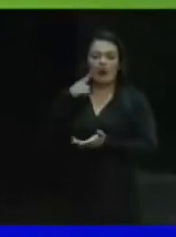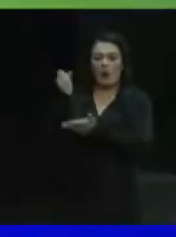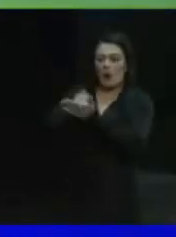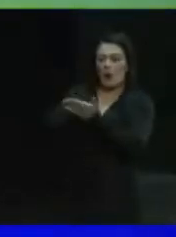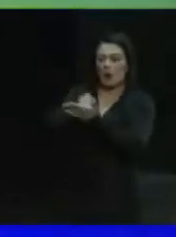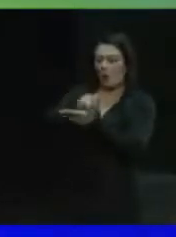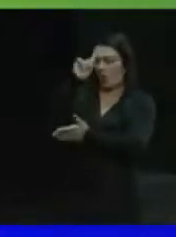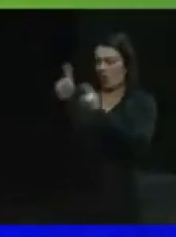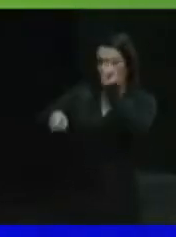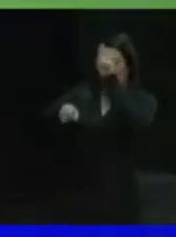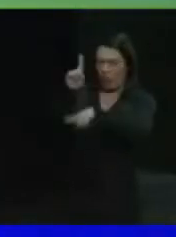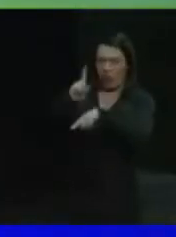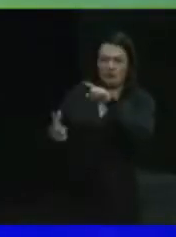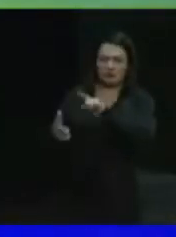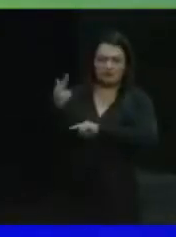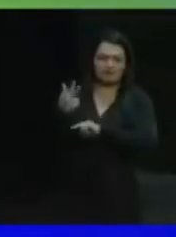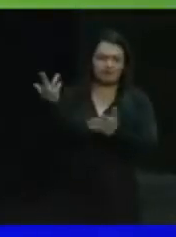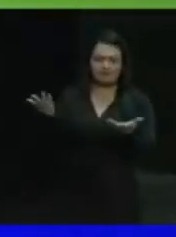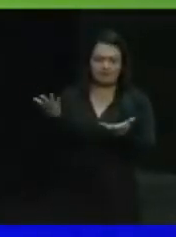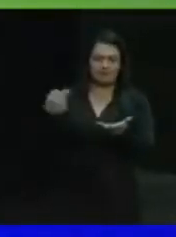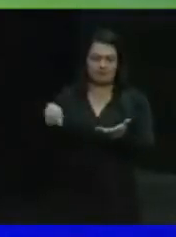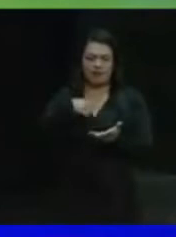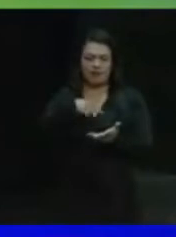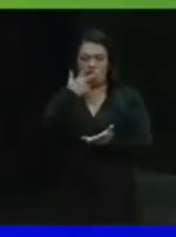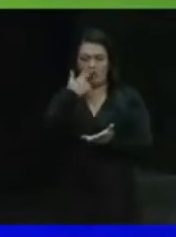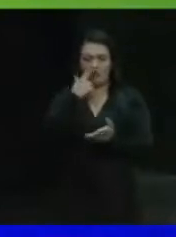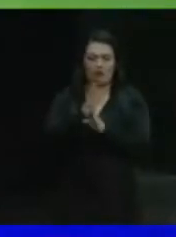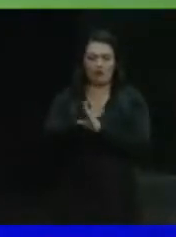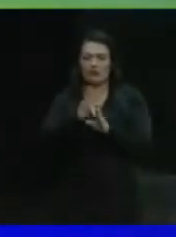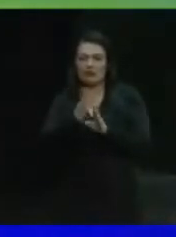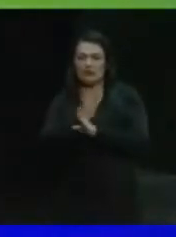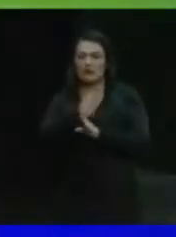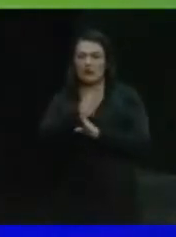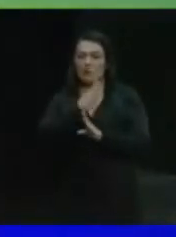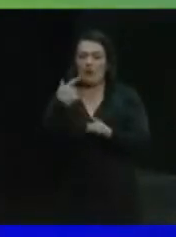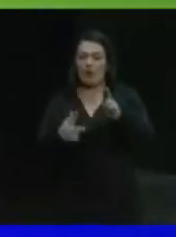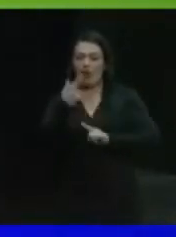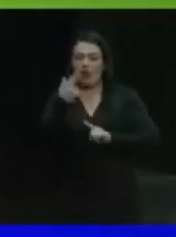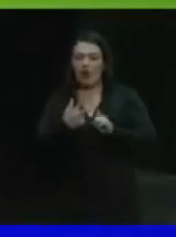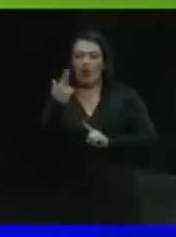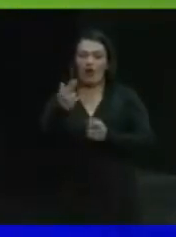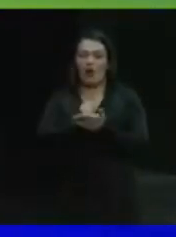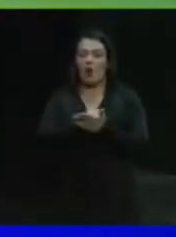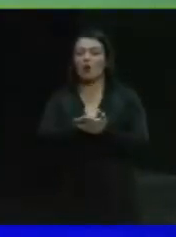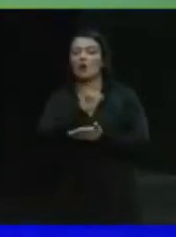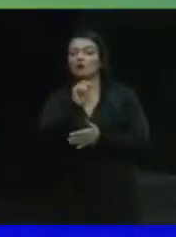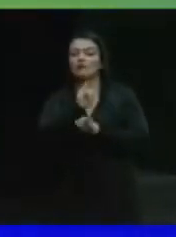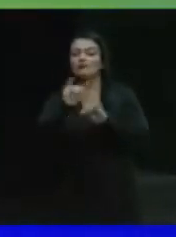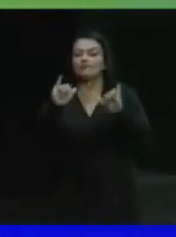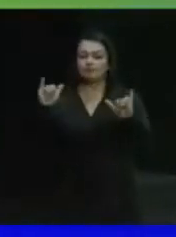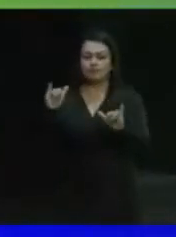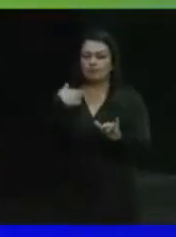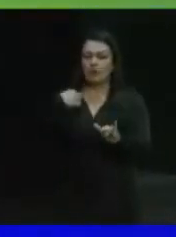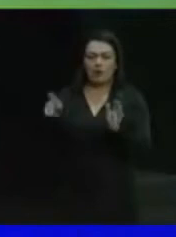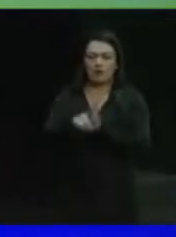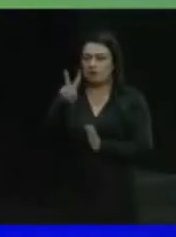ou qualquer que seja o nome com que se queira disfarçar censura ou controle de conteúdo. Isso vale para